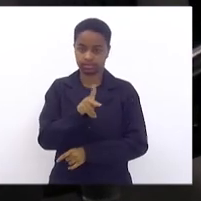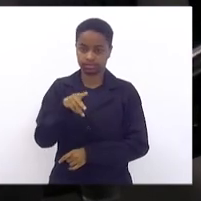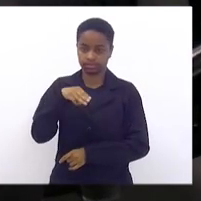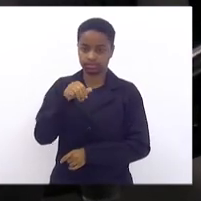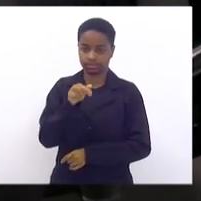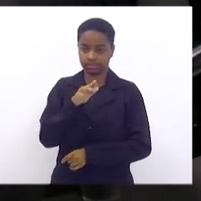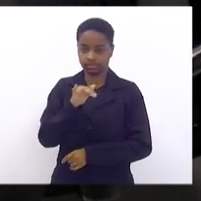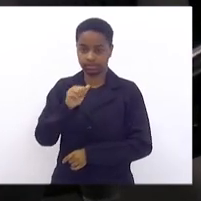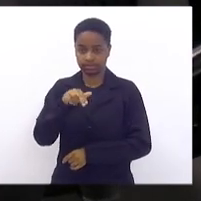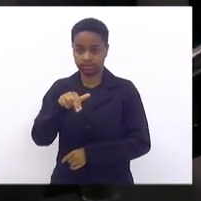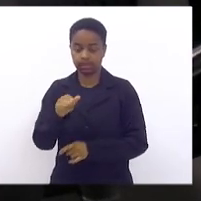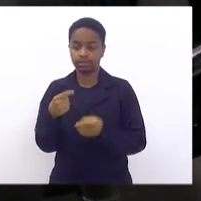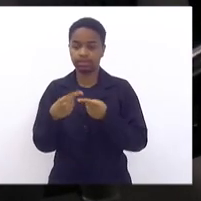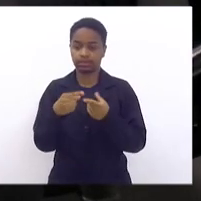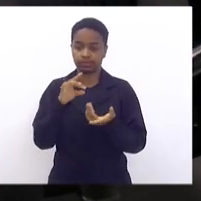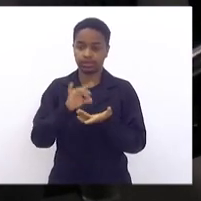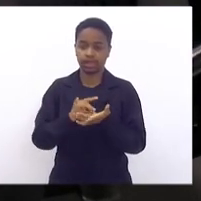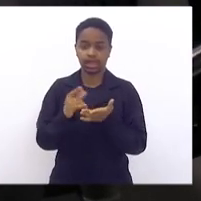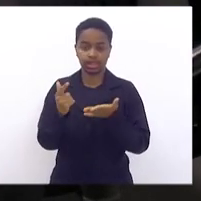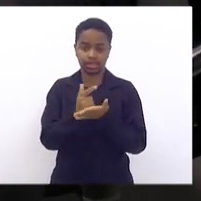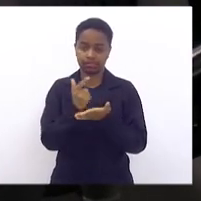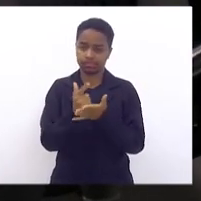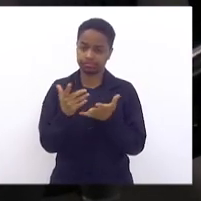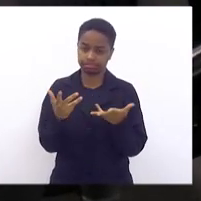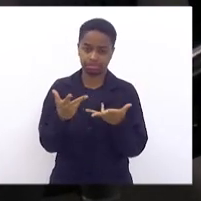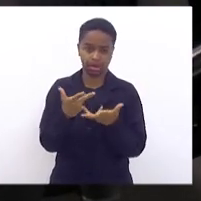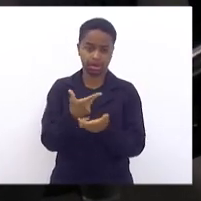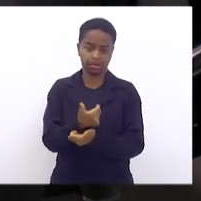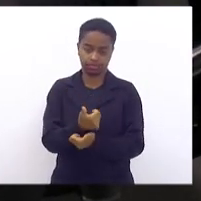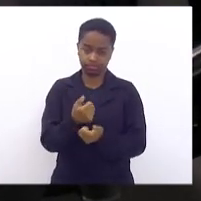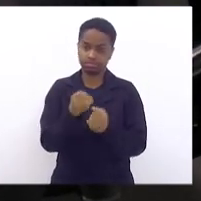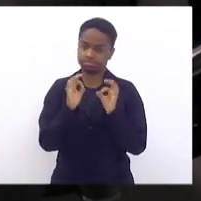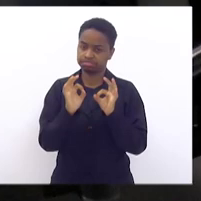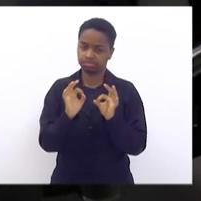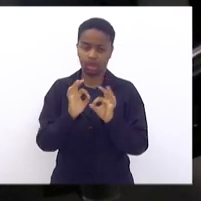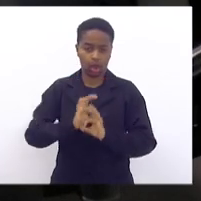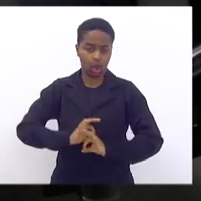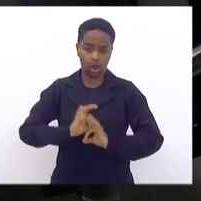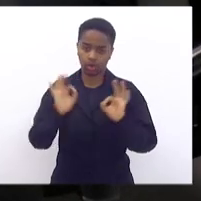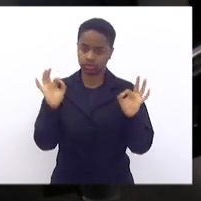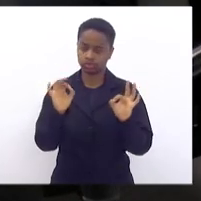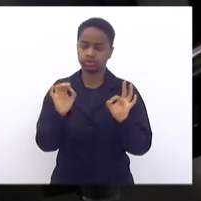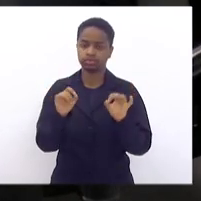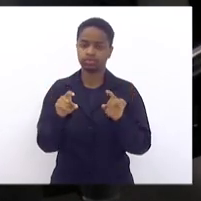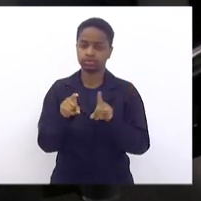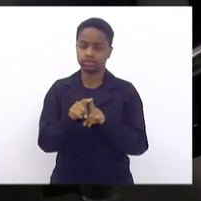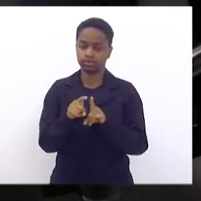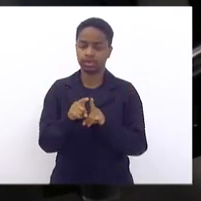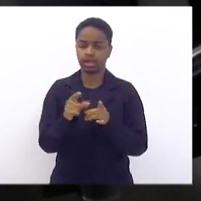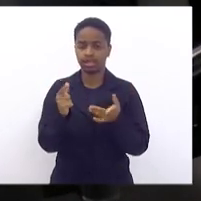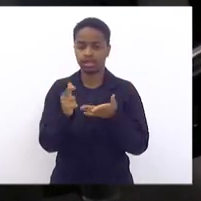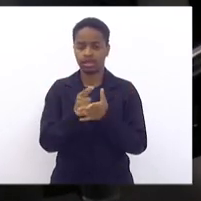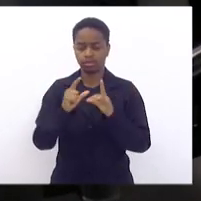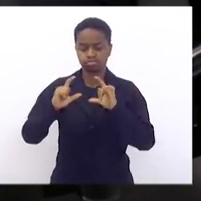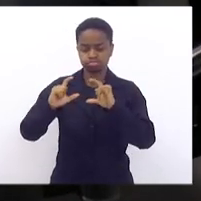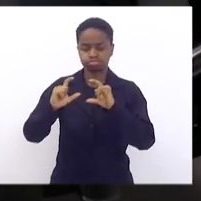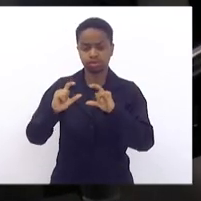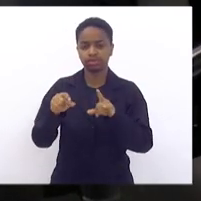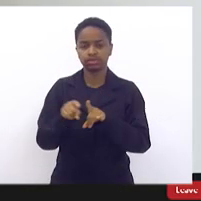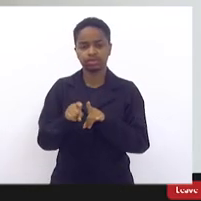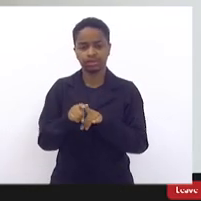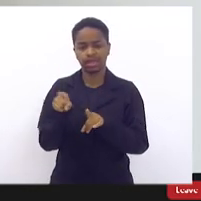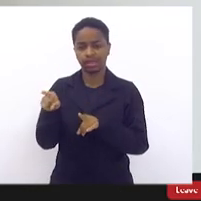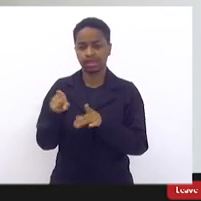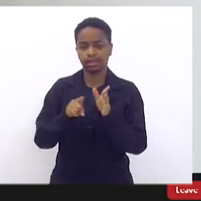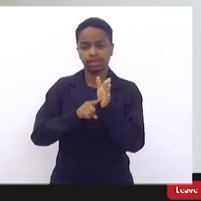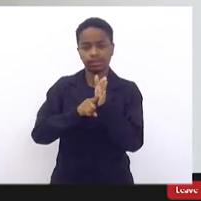que esse livro realmente é imperdível, é um livro muito denso, é um livro onde a